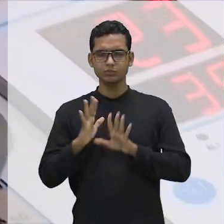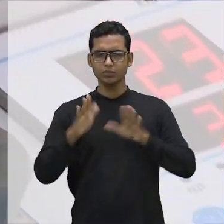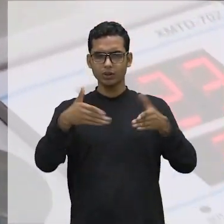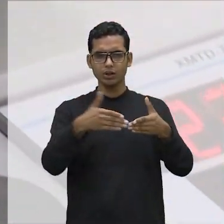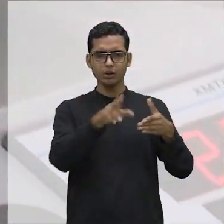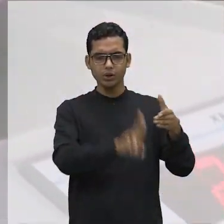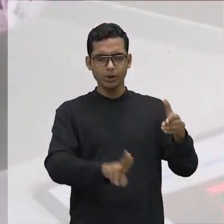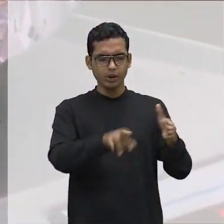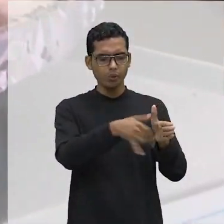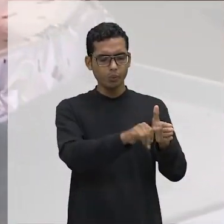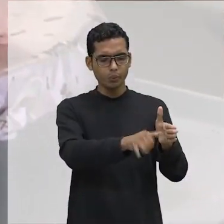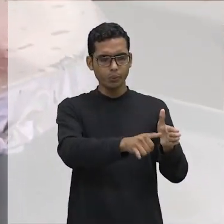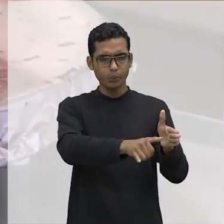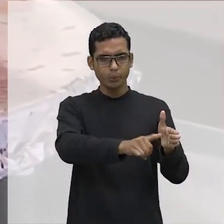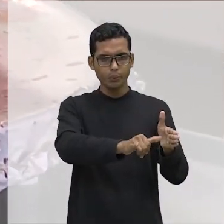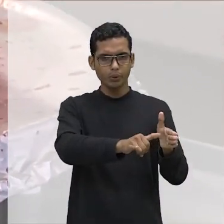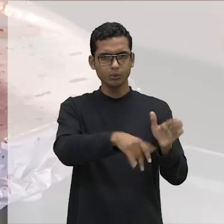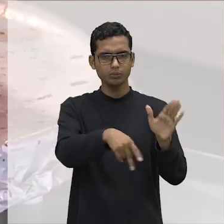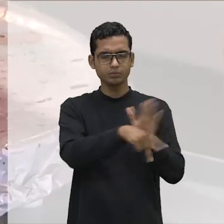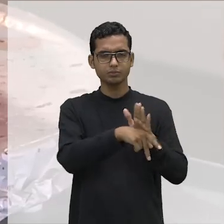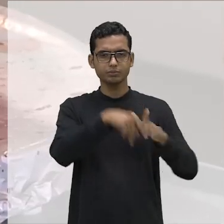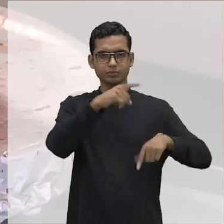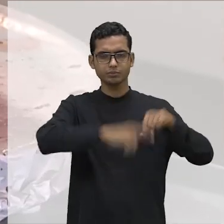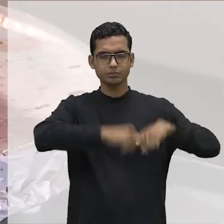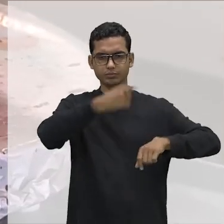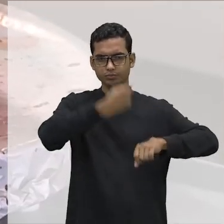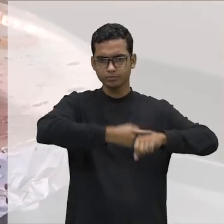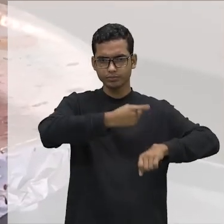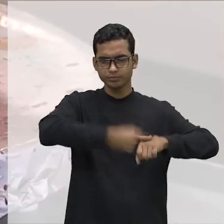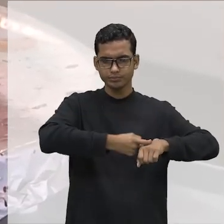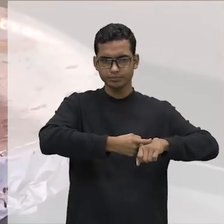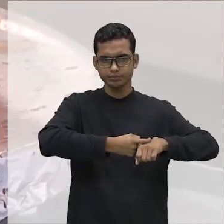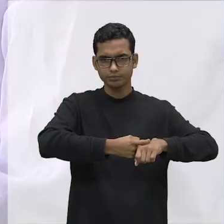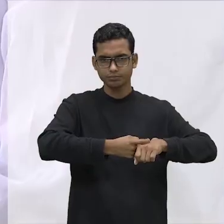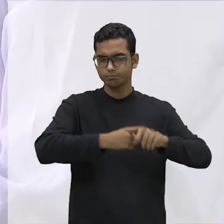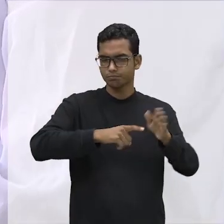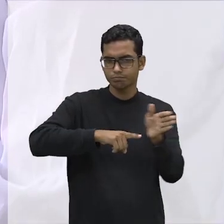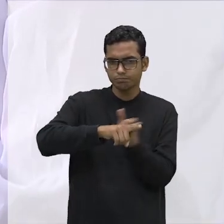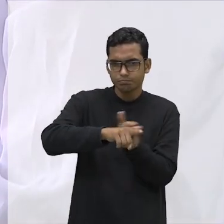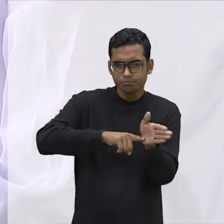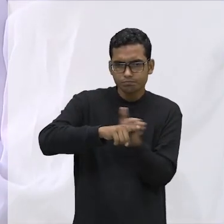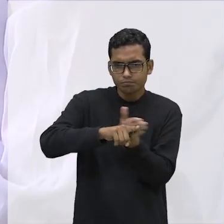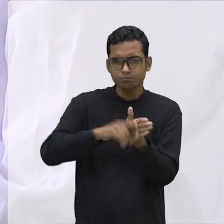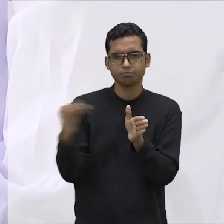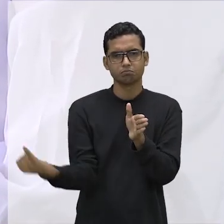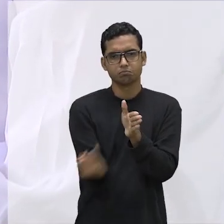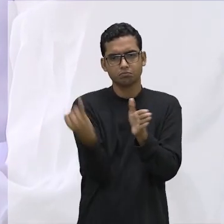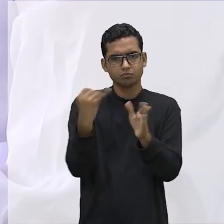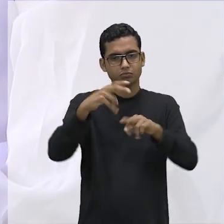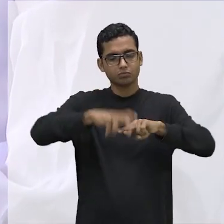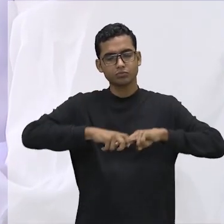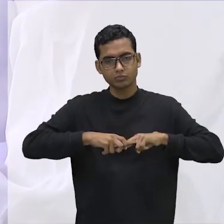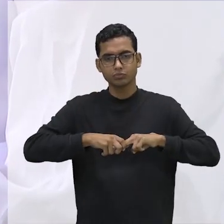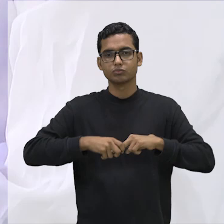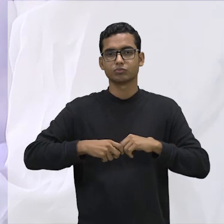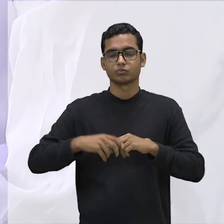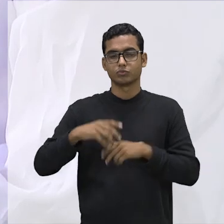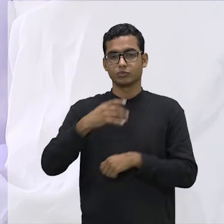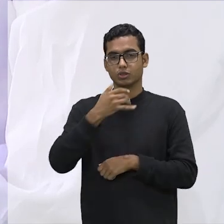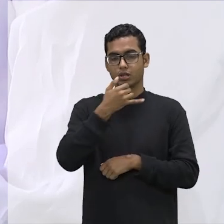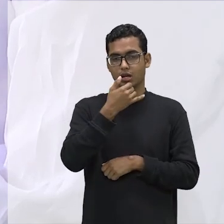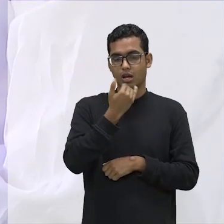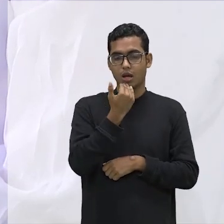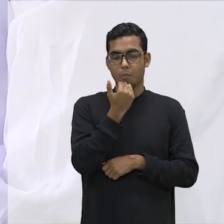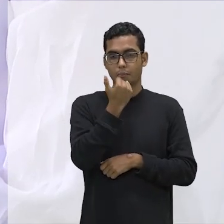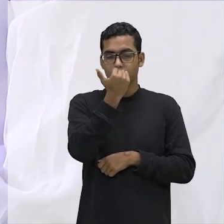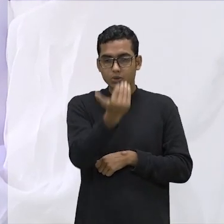em baterias do estado sólido. Essa pesquisa ela é bem importante por conta da demanda energética limpa,